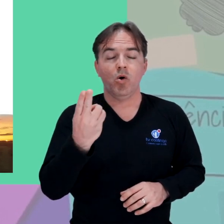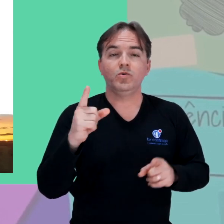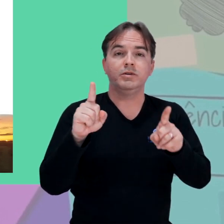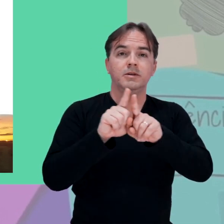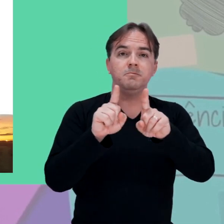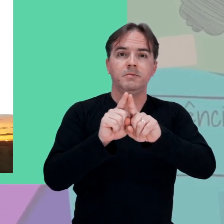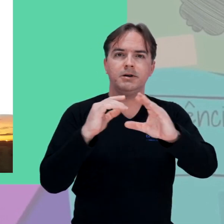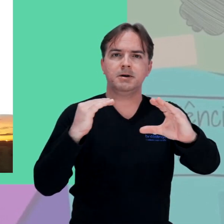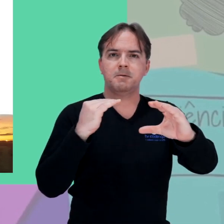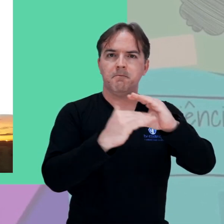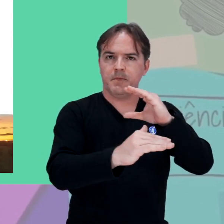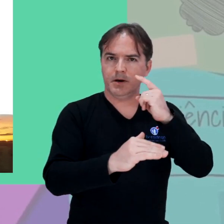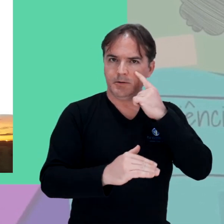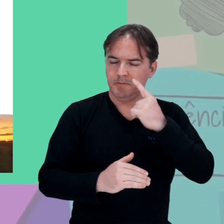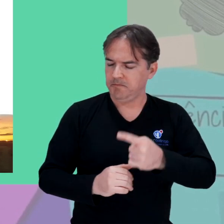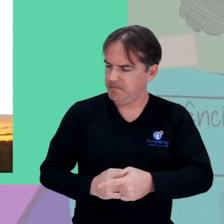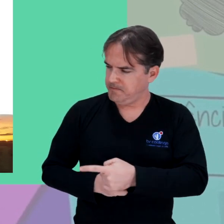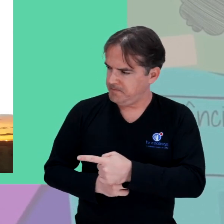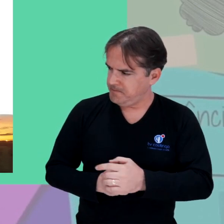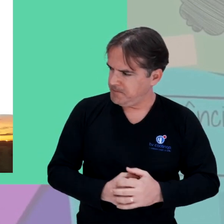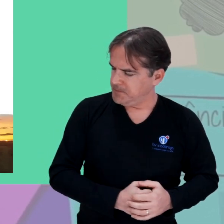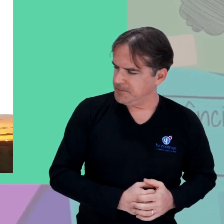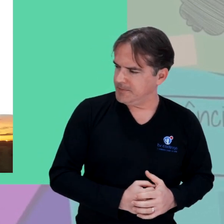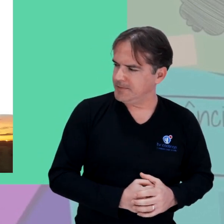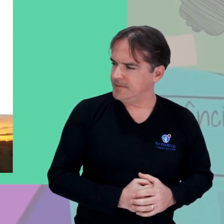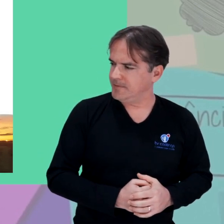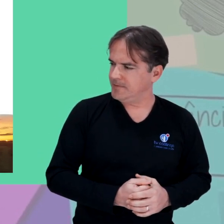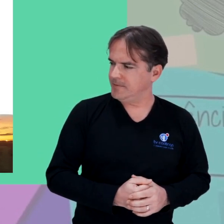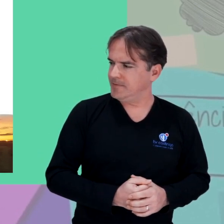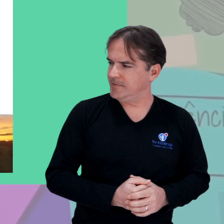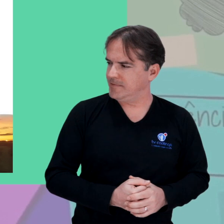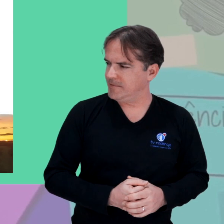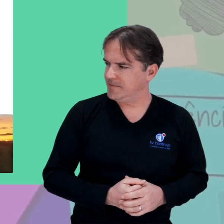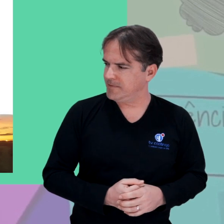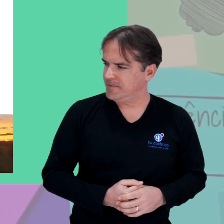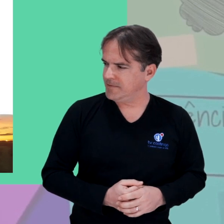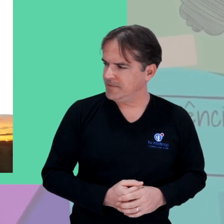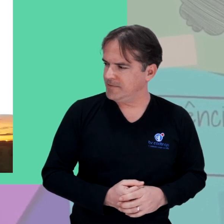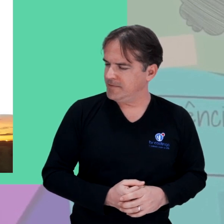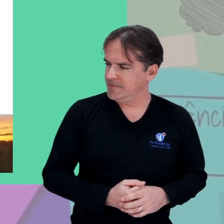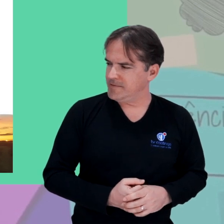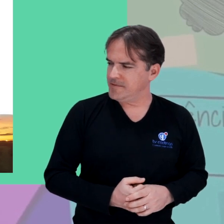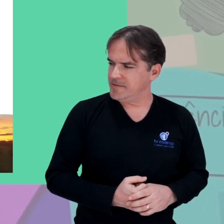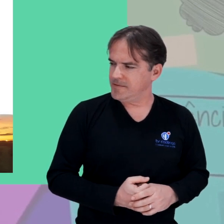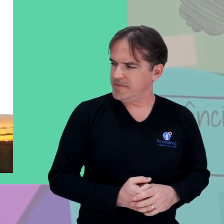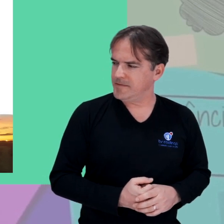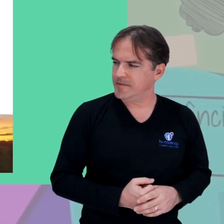e-mail CPG é XR processo